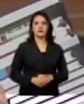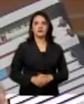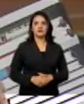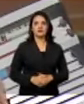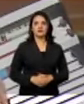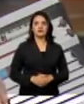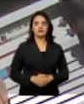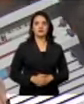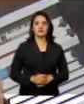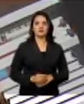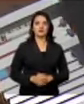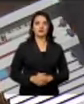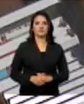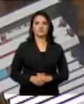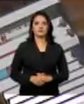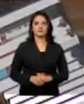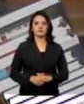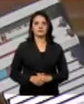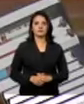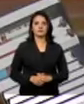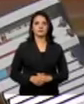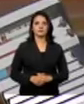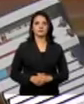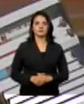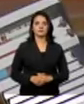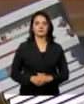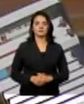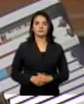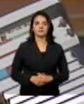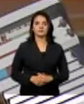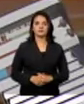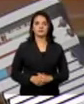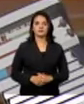fim, ressuscitado.